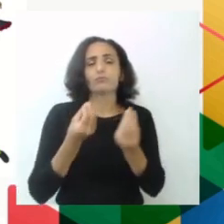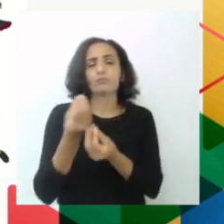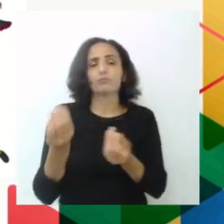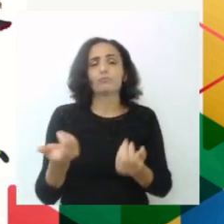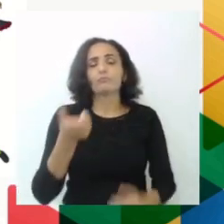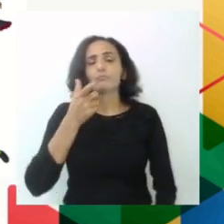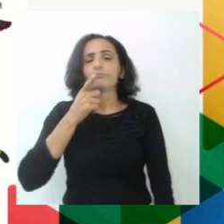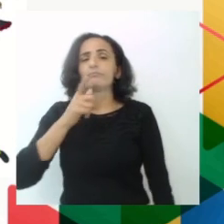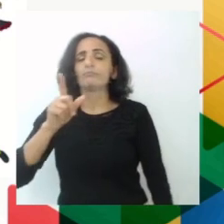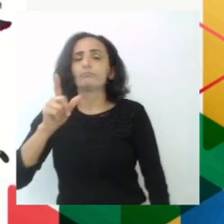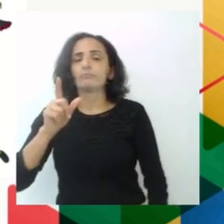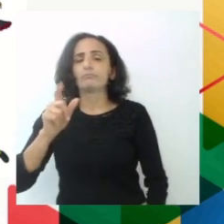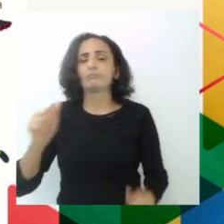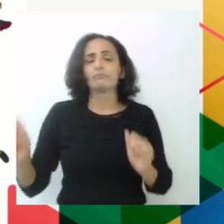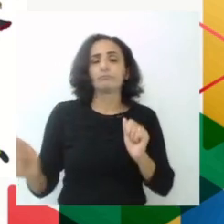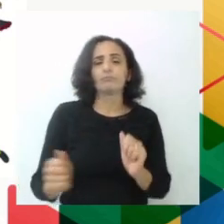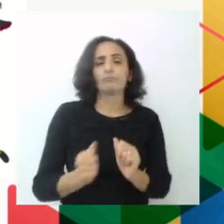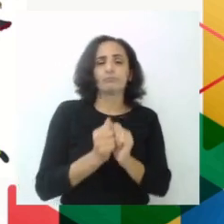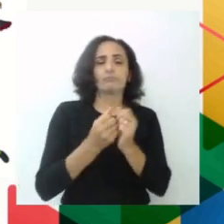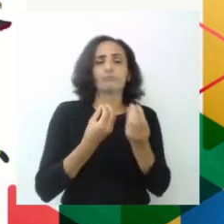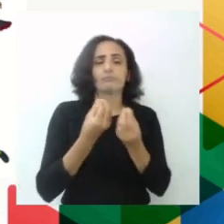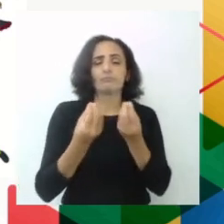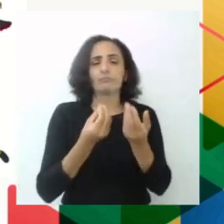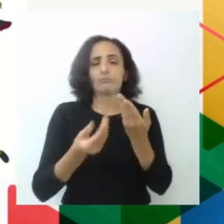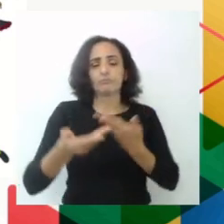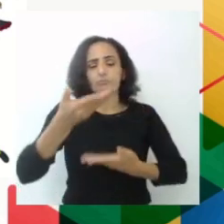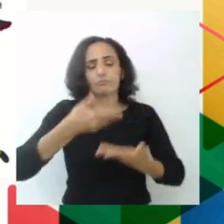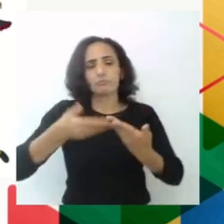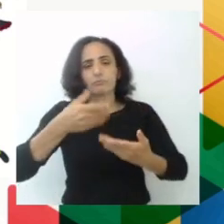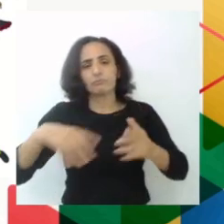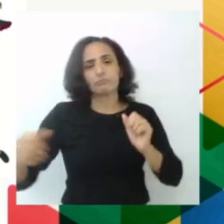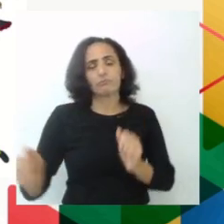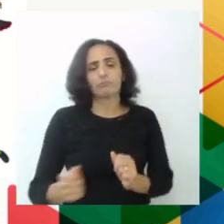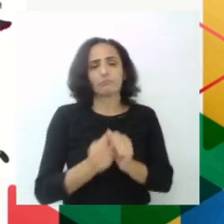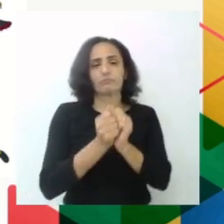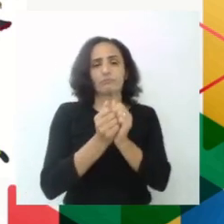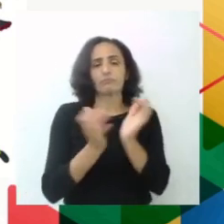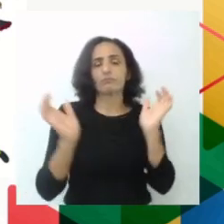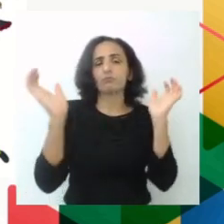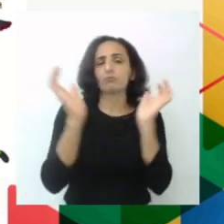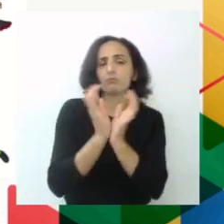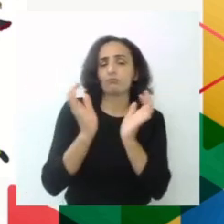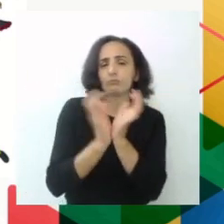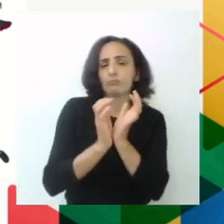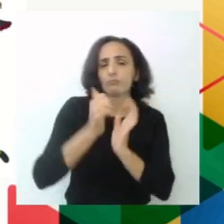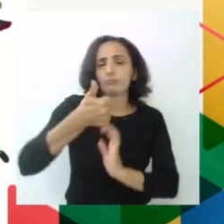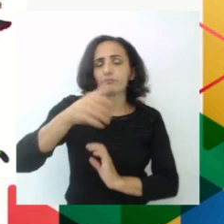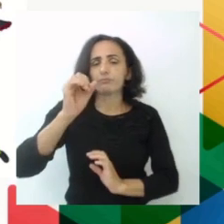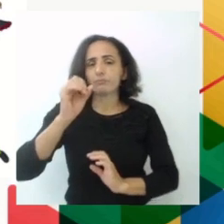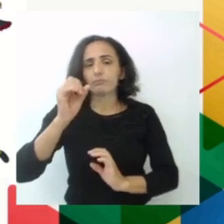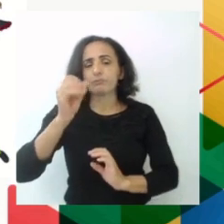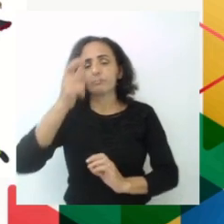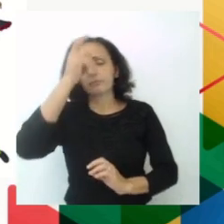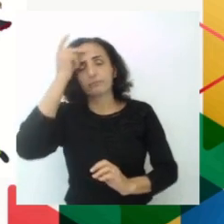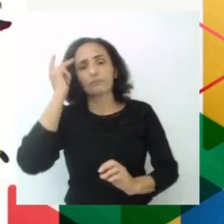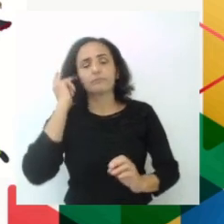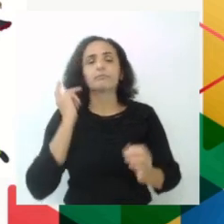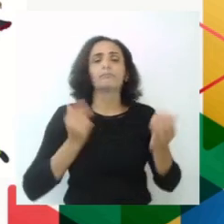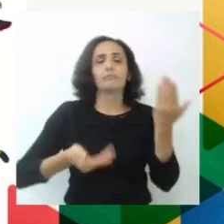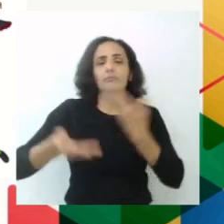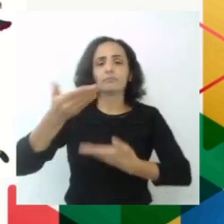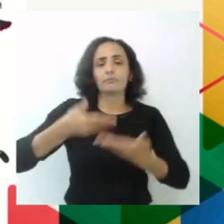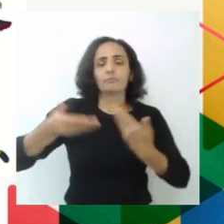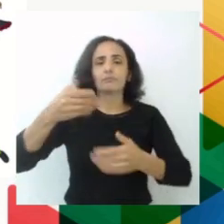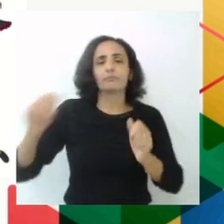você pode escolher esses 2 times dentro de um grupo com 10 clubes? Lembrando que é turno